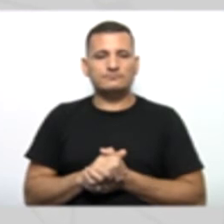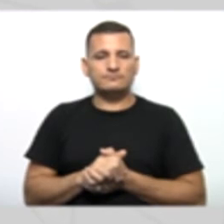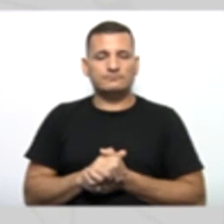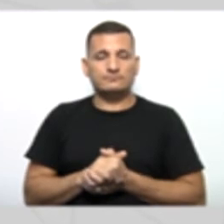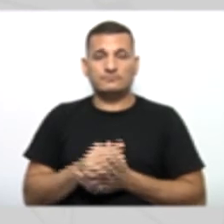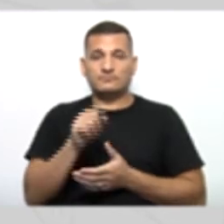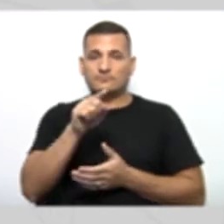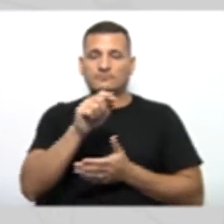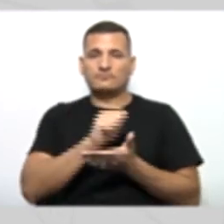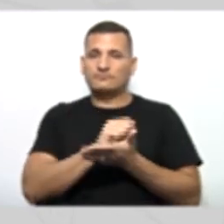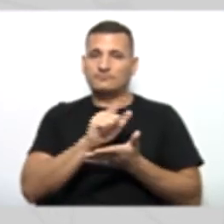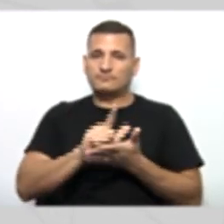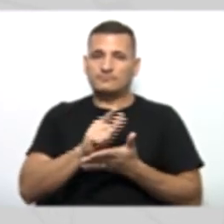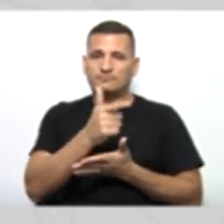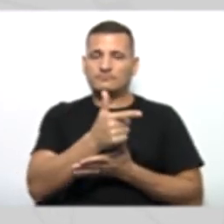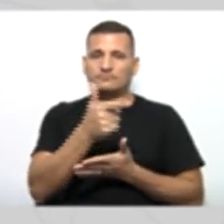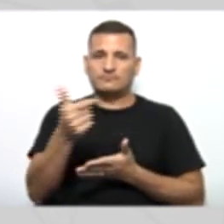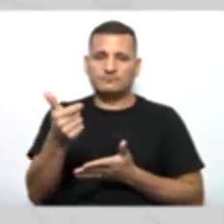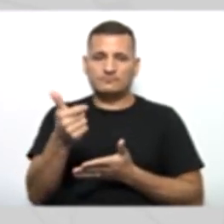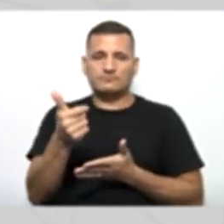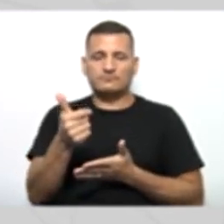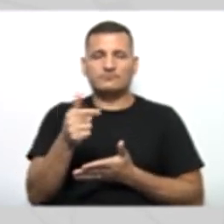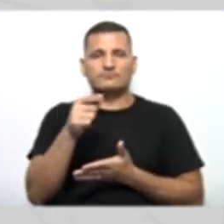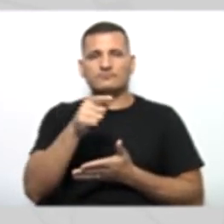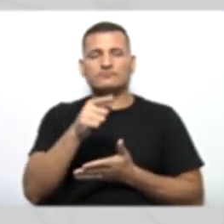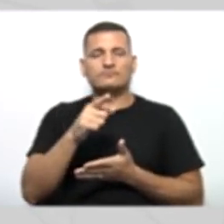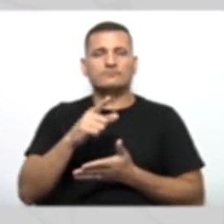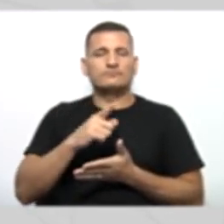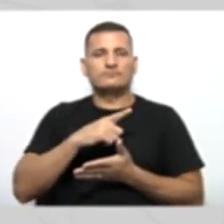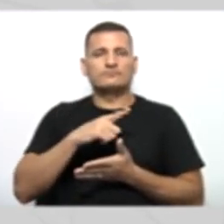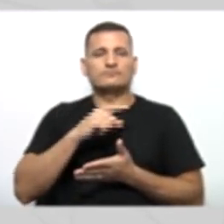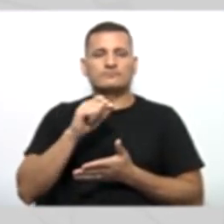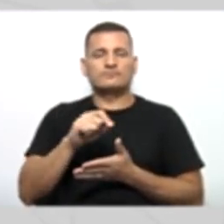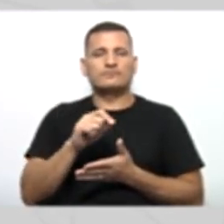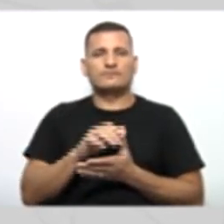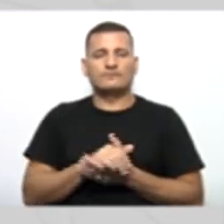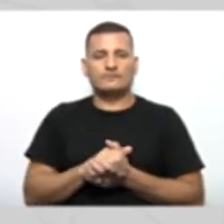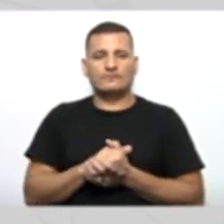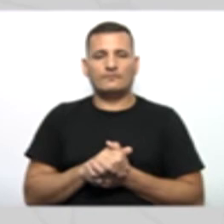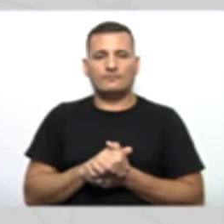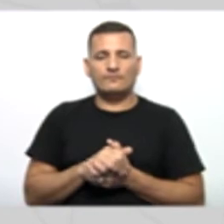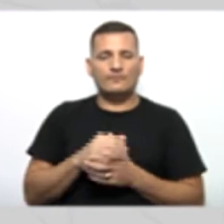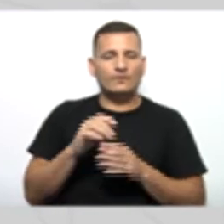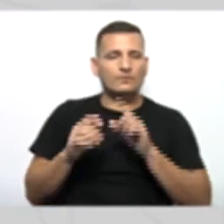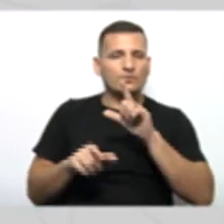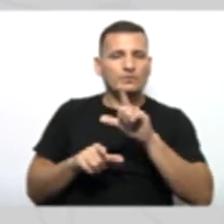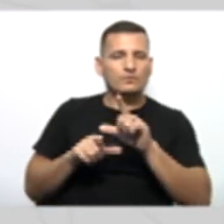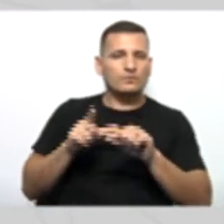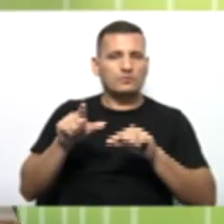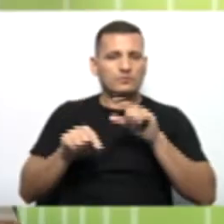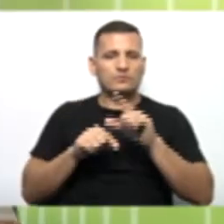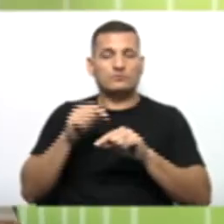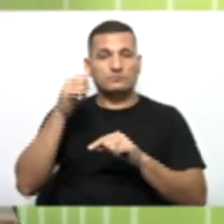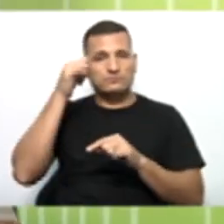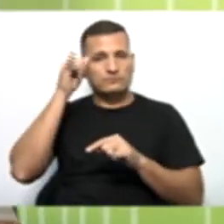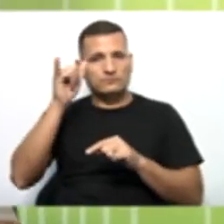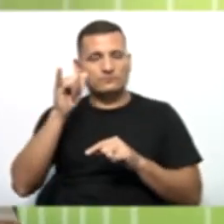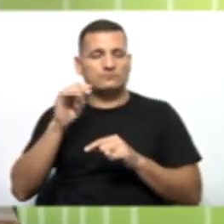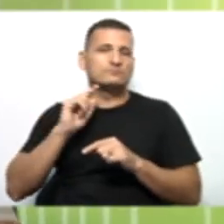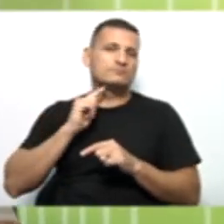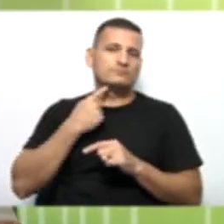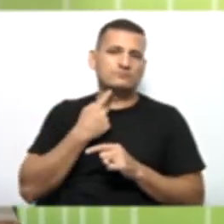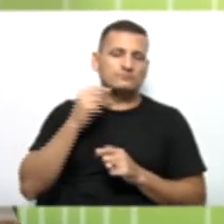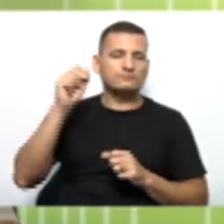Essa Agenda 21, ela vem não somente como um meio de evitar a